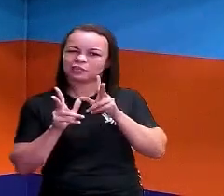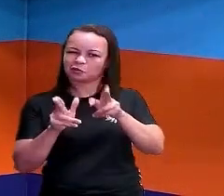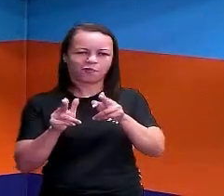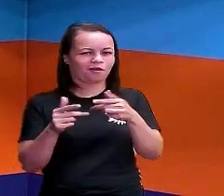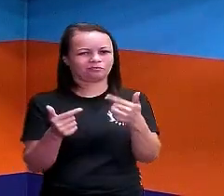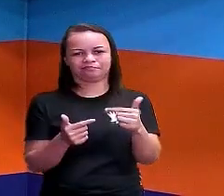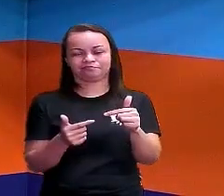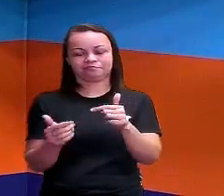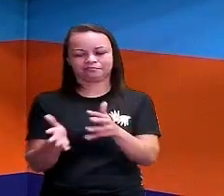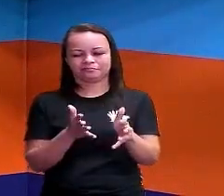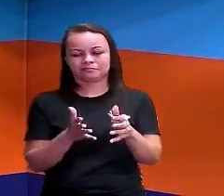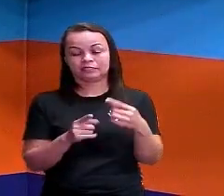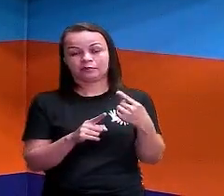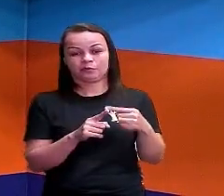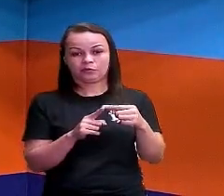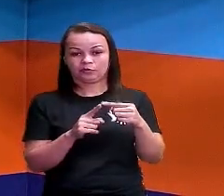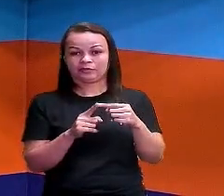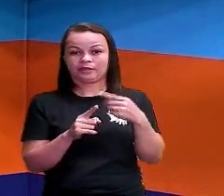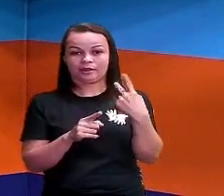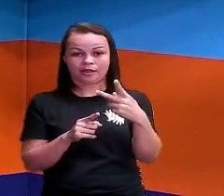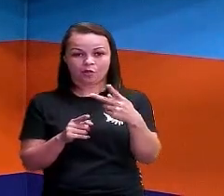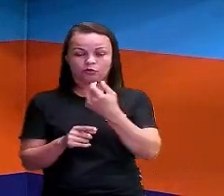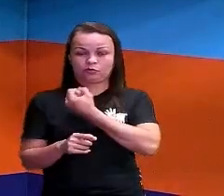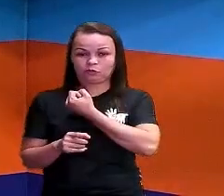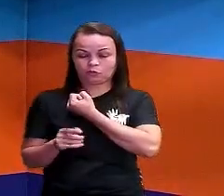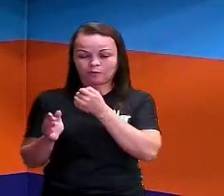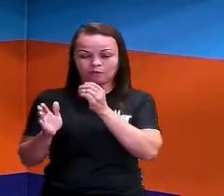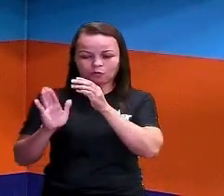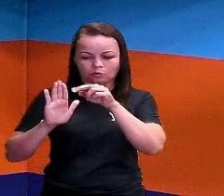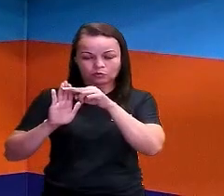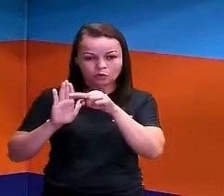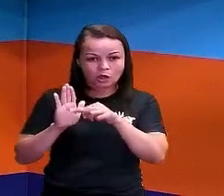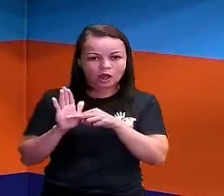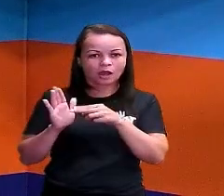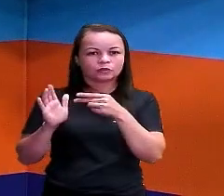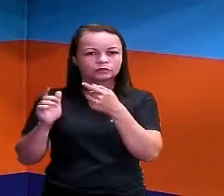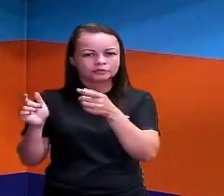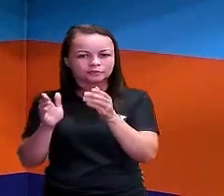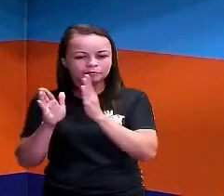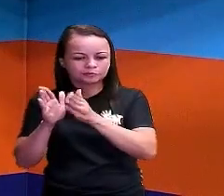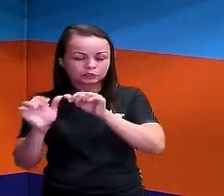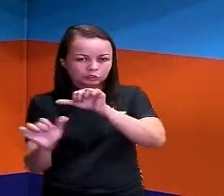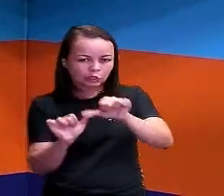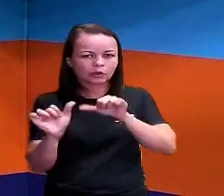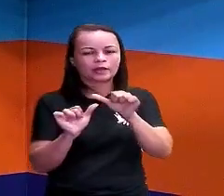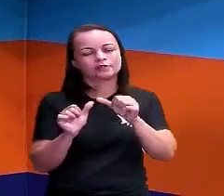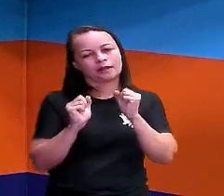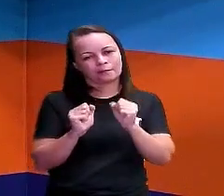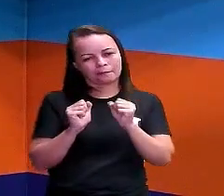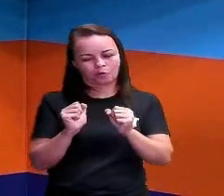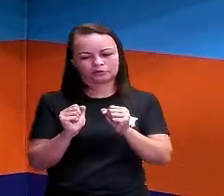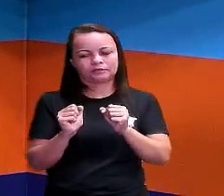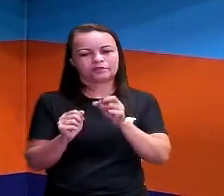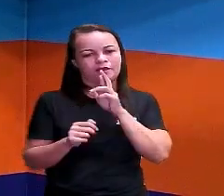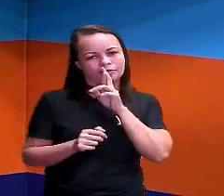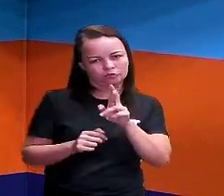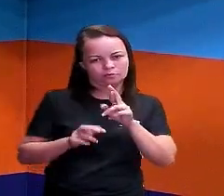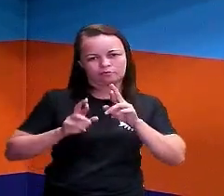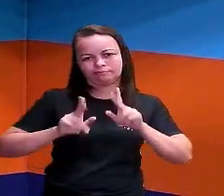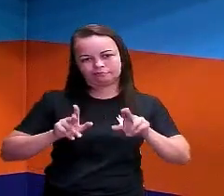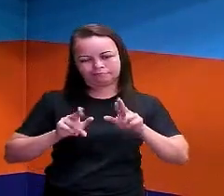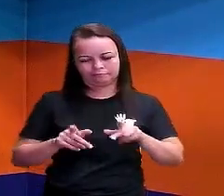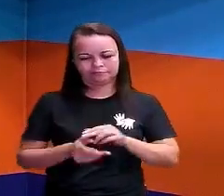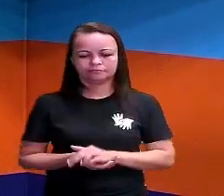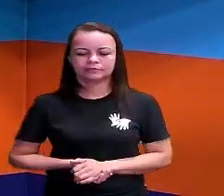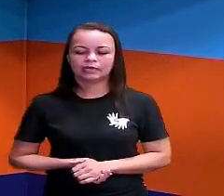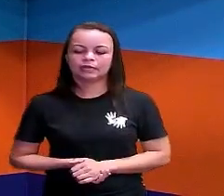aí a ordem dessa numeração sendo trocada ou sendo calculada diferentemente, ela pode dar aí uma resposta diferente.